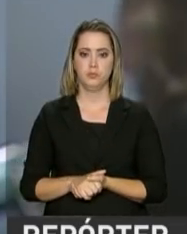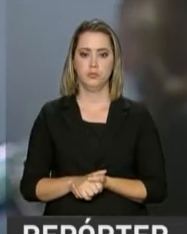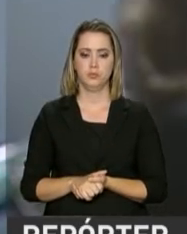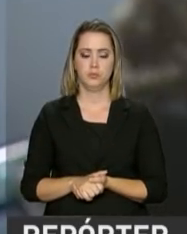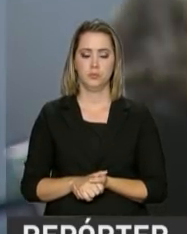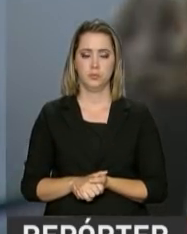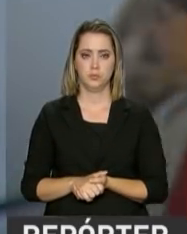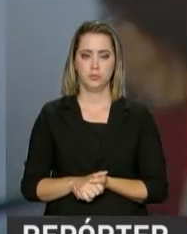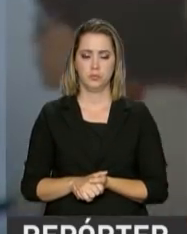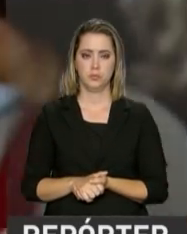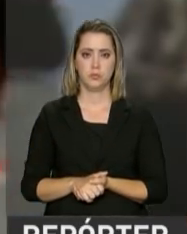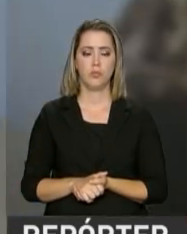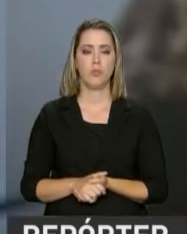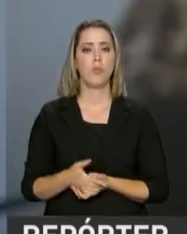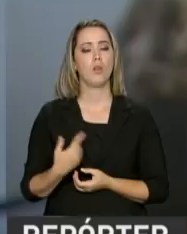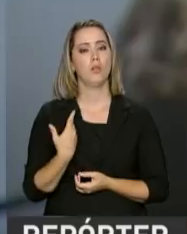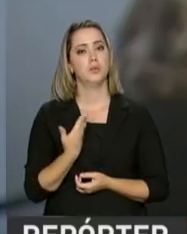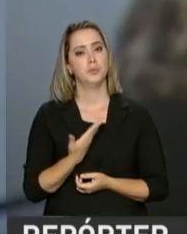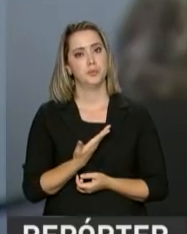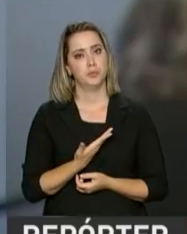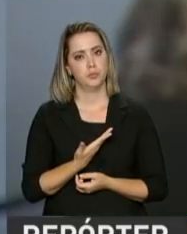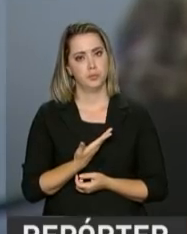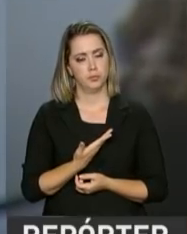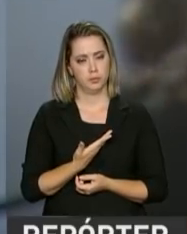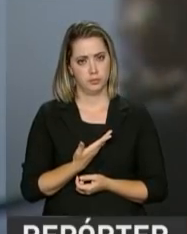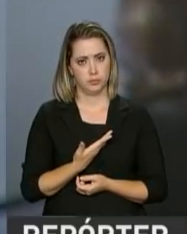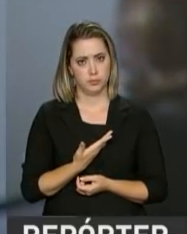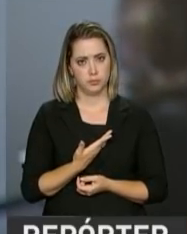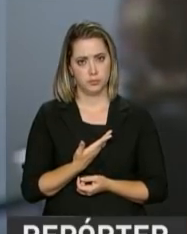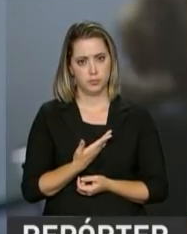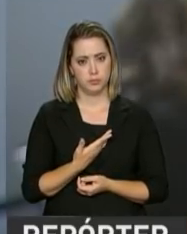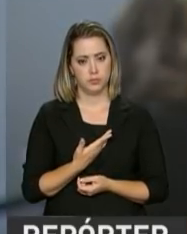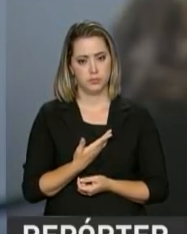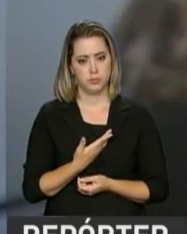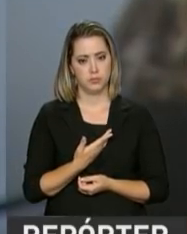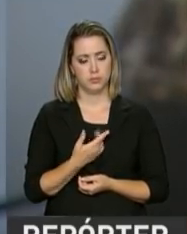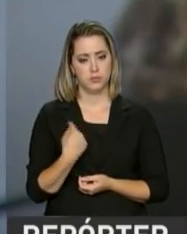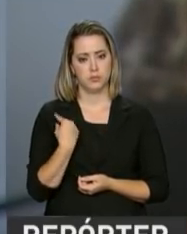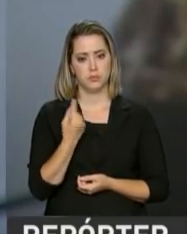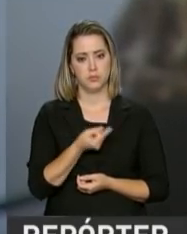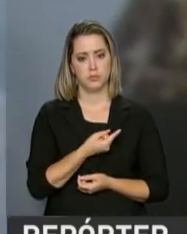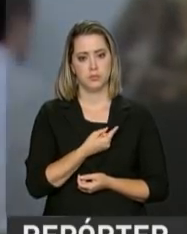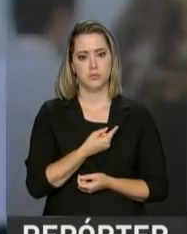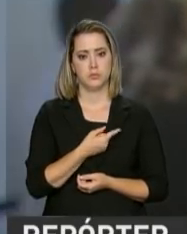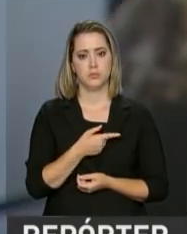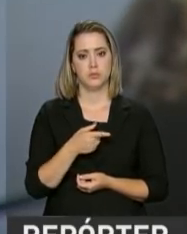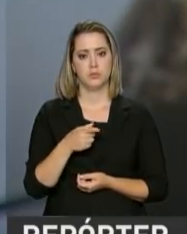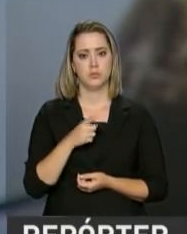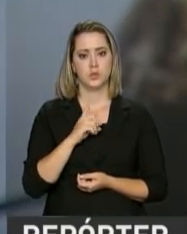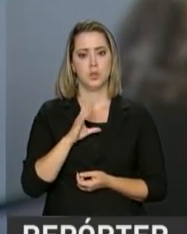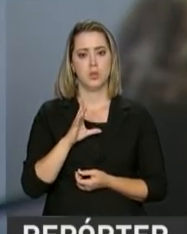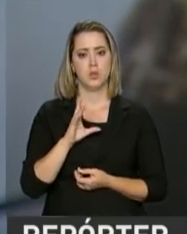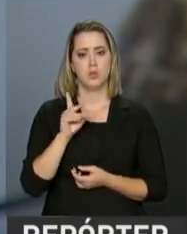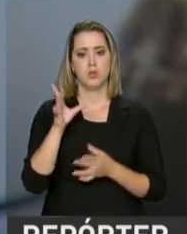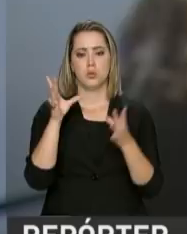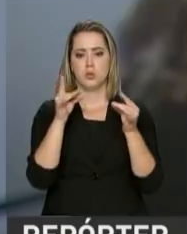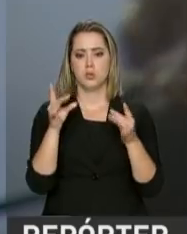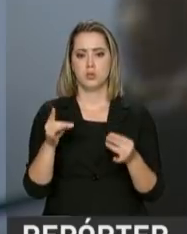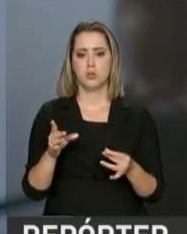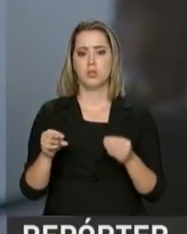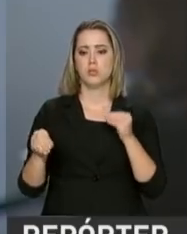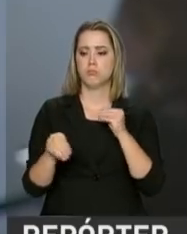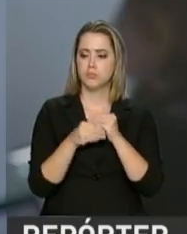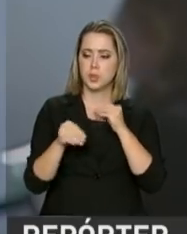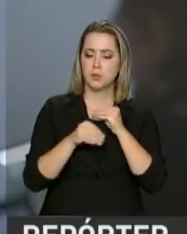sessões Que nós tínhamos eh sugerido o relator acatou principalmente na área mais